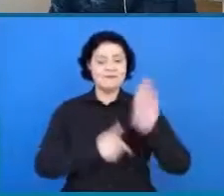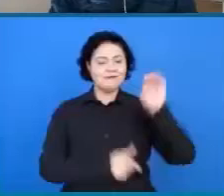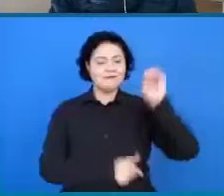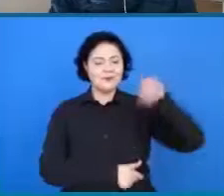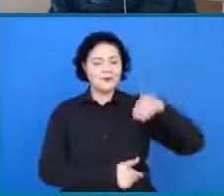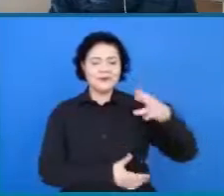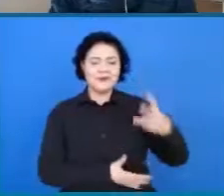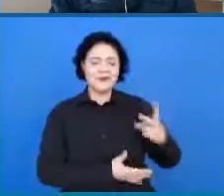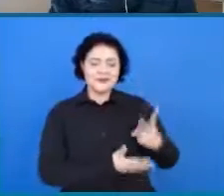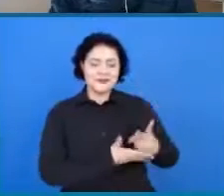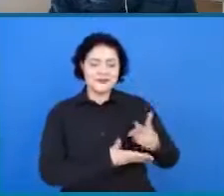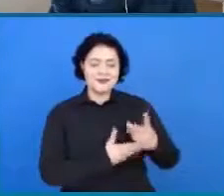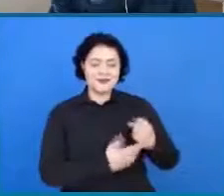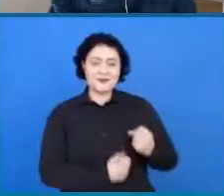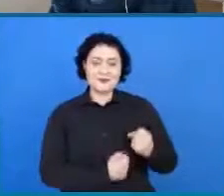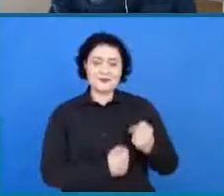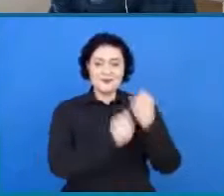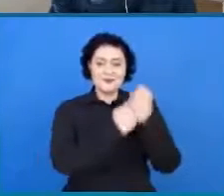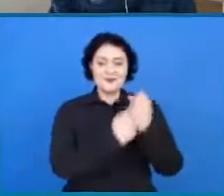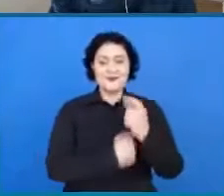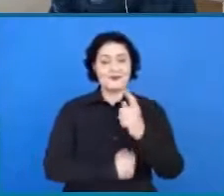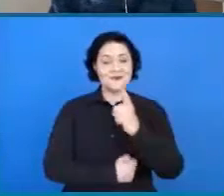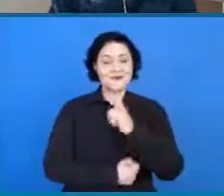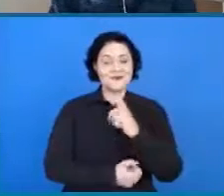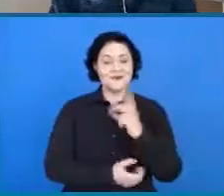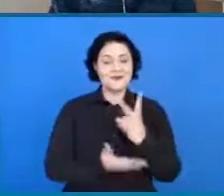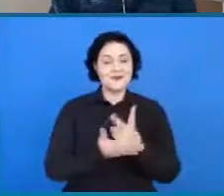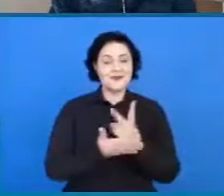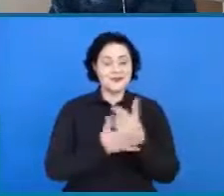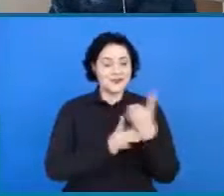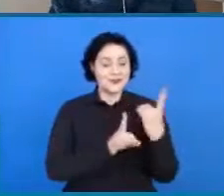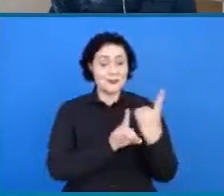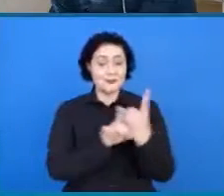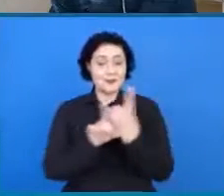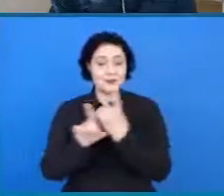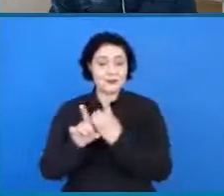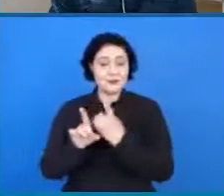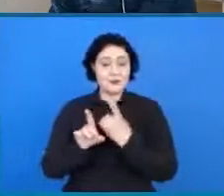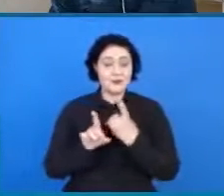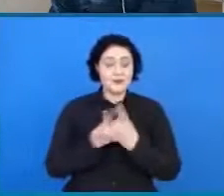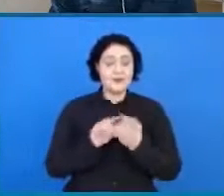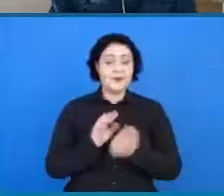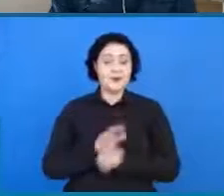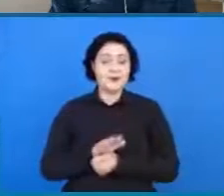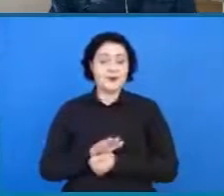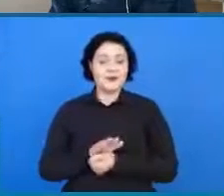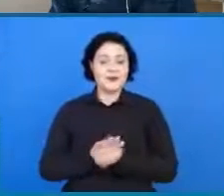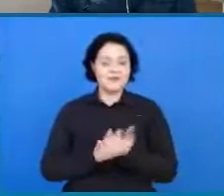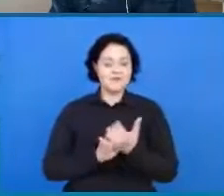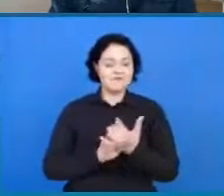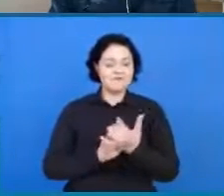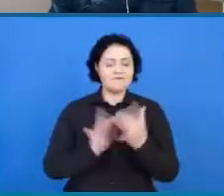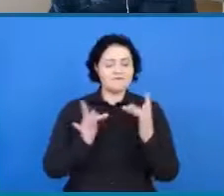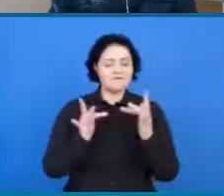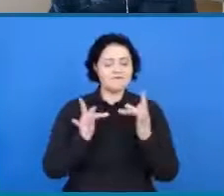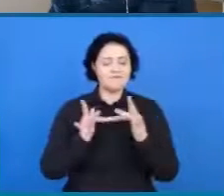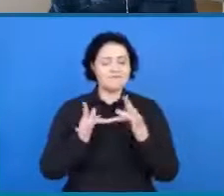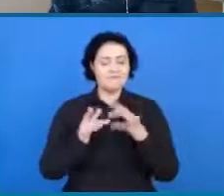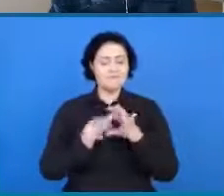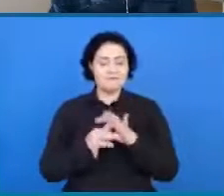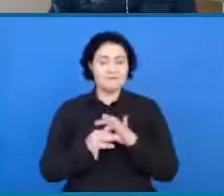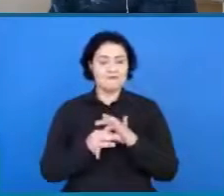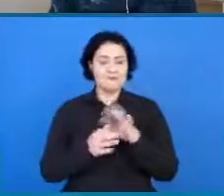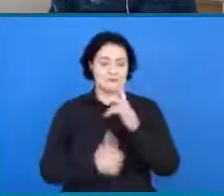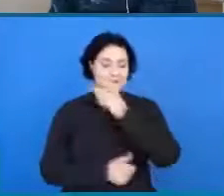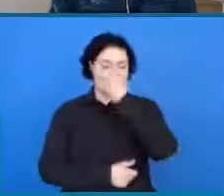sempre tem um apoio muito grande e sempre encontramos aí muita muita sintonia com todas as